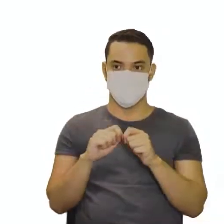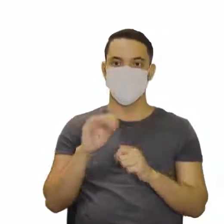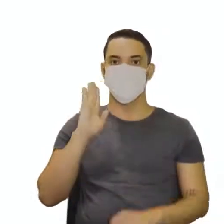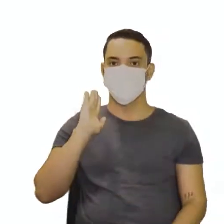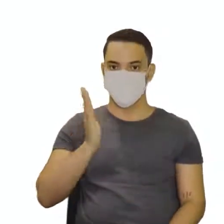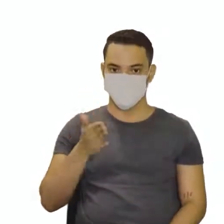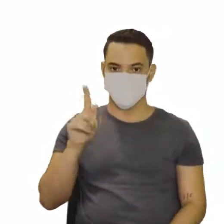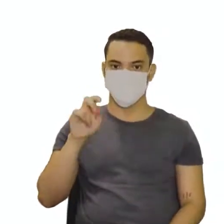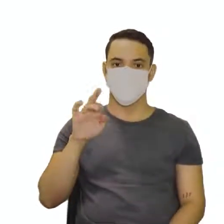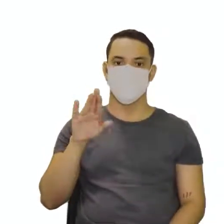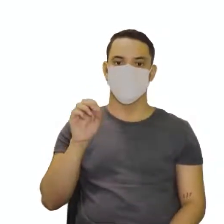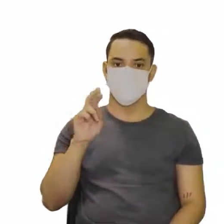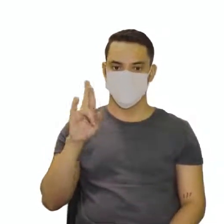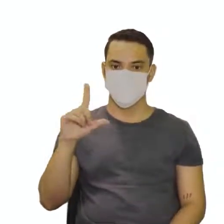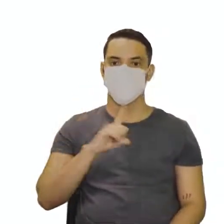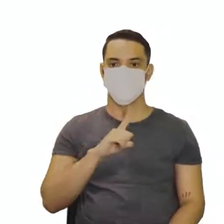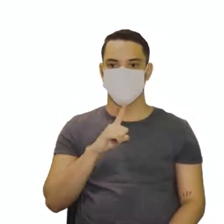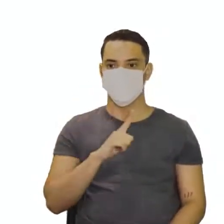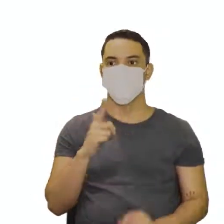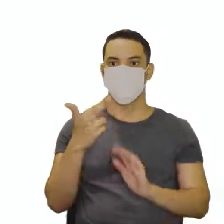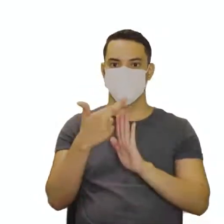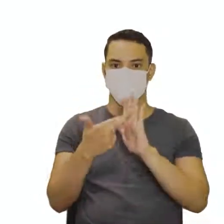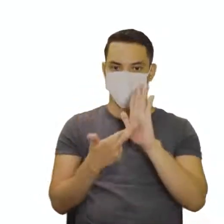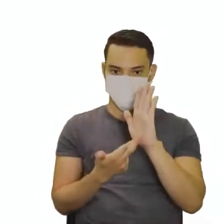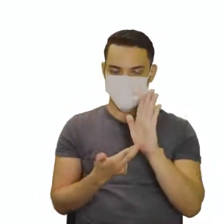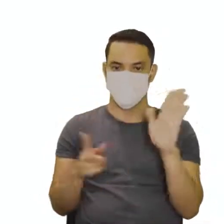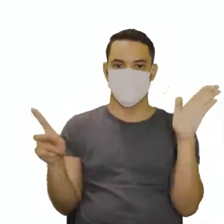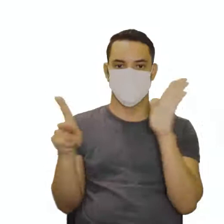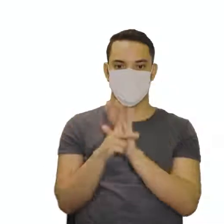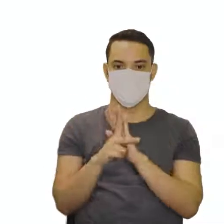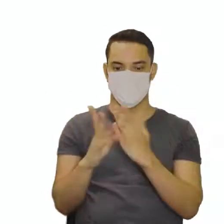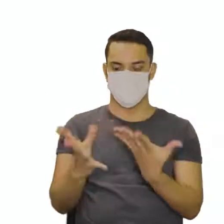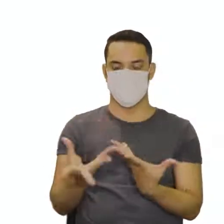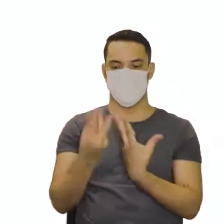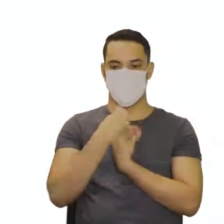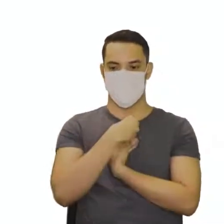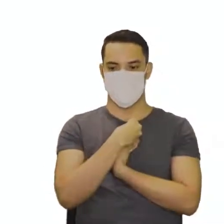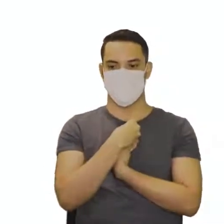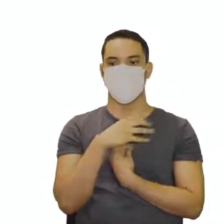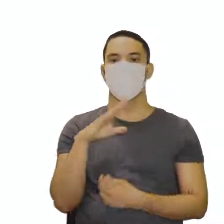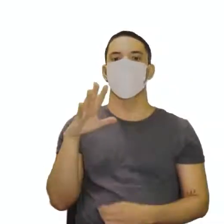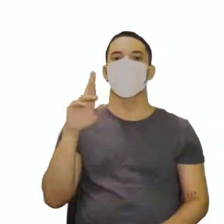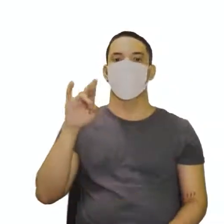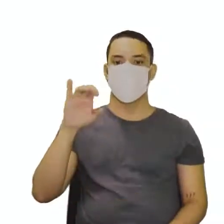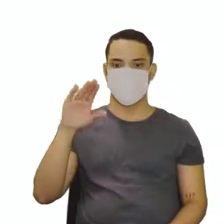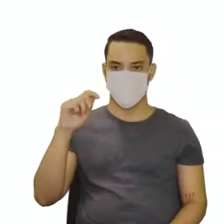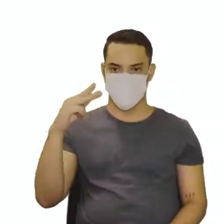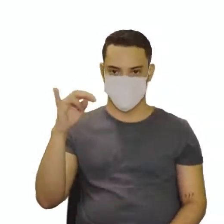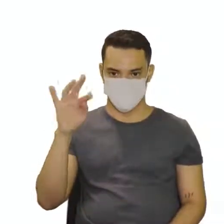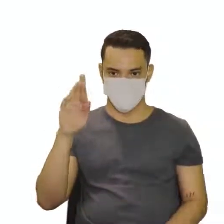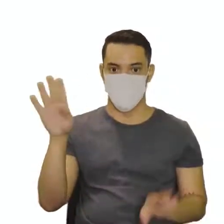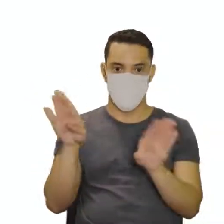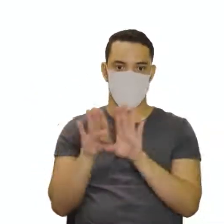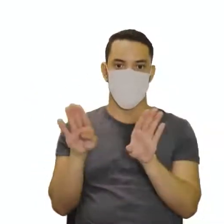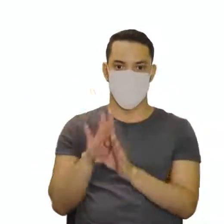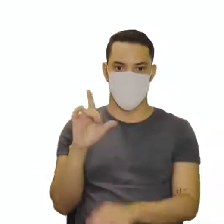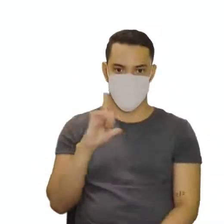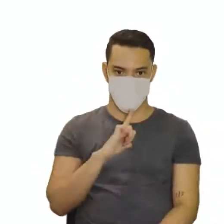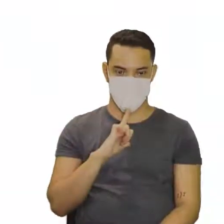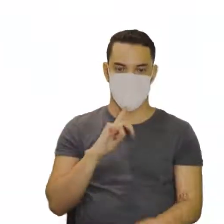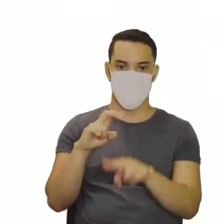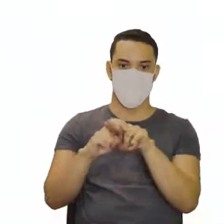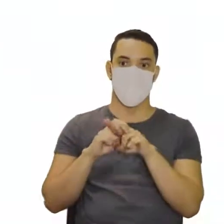gerador elétrico tem um esquema para chamar de seu, tá? O receptor também vai ter um esquema. Então,